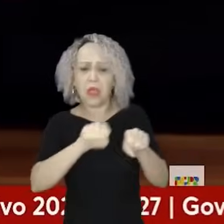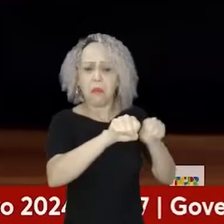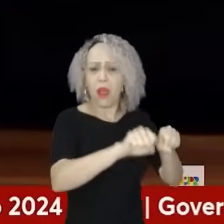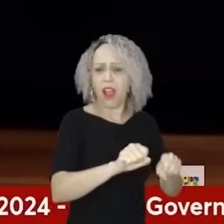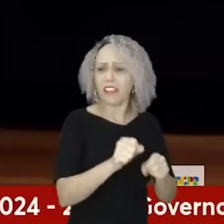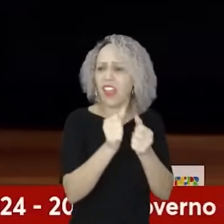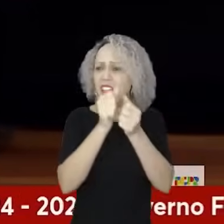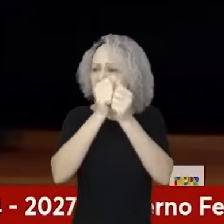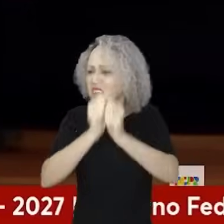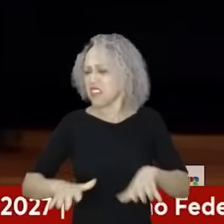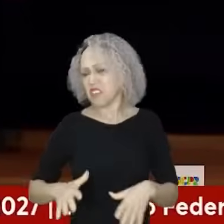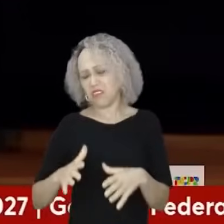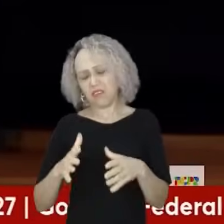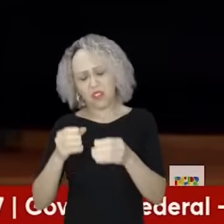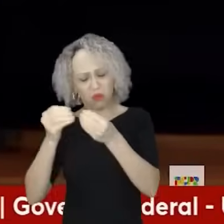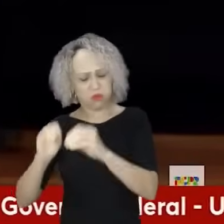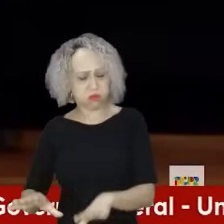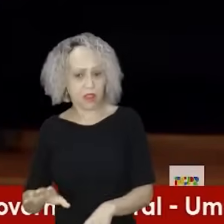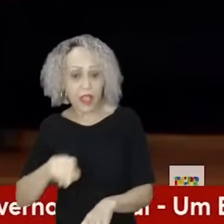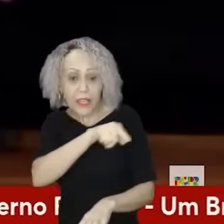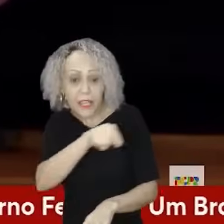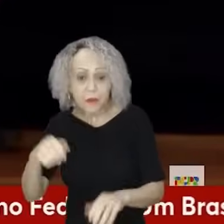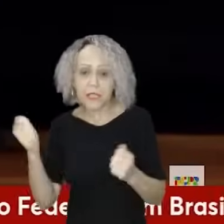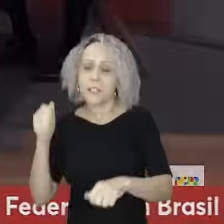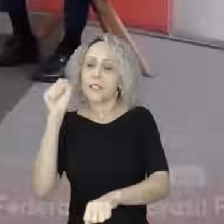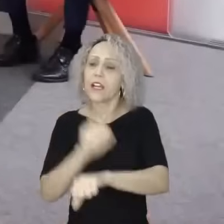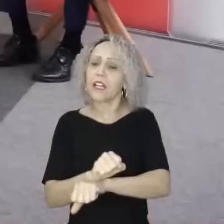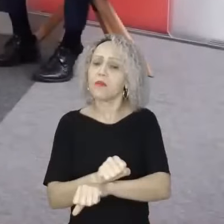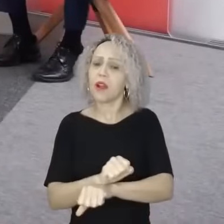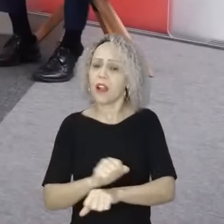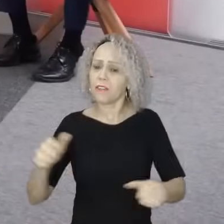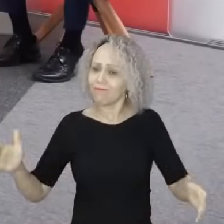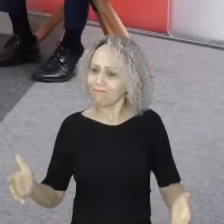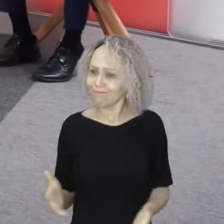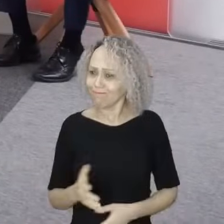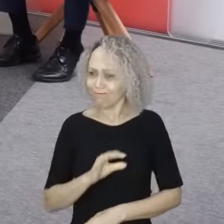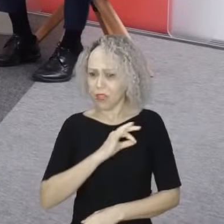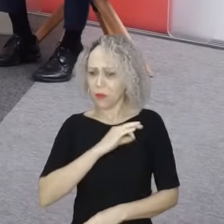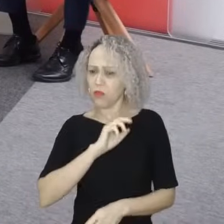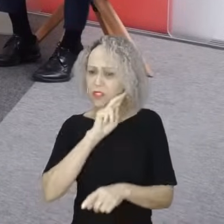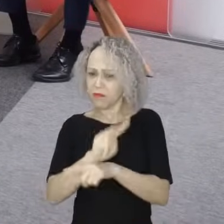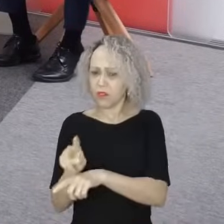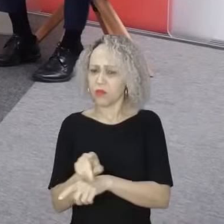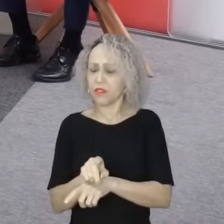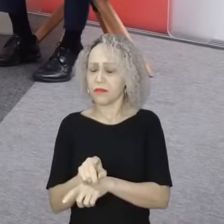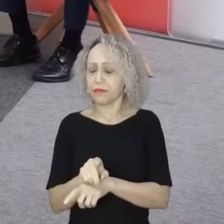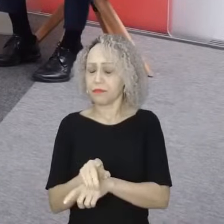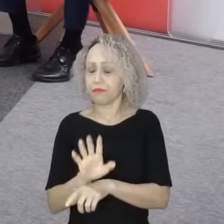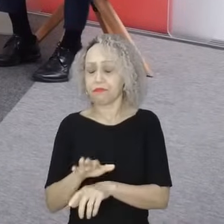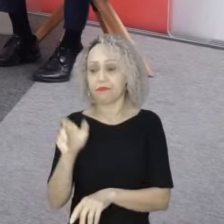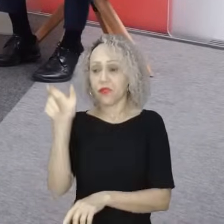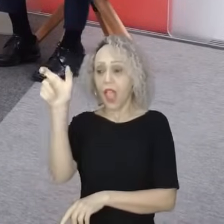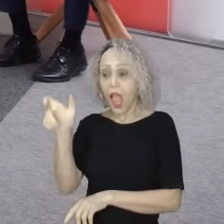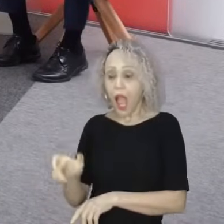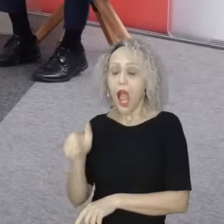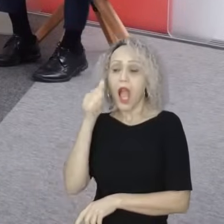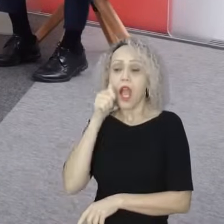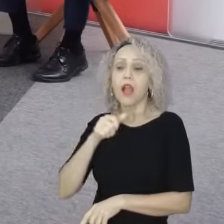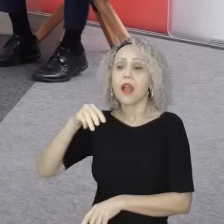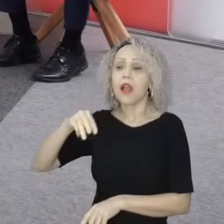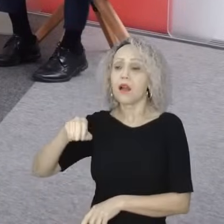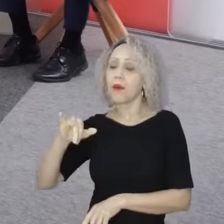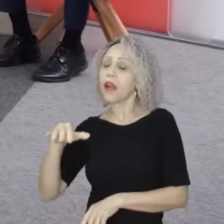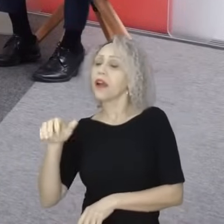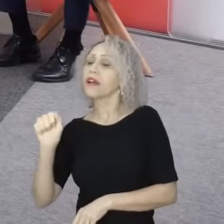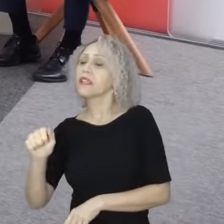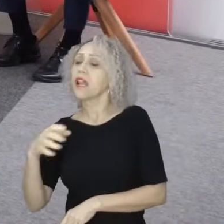não quer mais, isso tem que acabar. Não é para ser incentivado, é caso de polícia. A Marina Duarte da Silva, lá da Bahia, ela